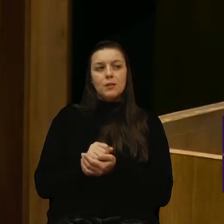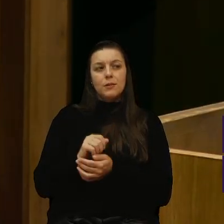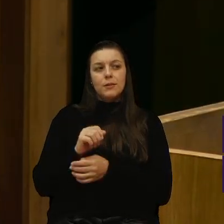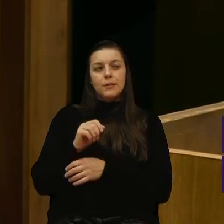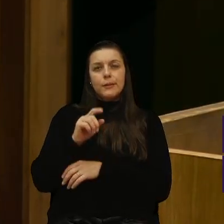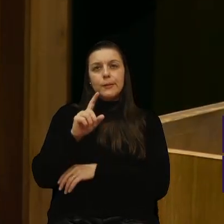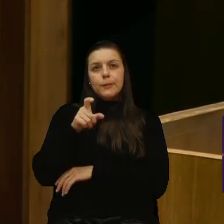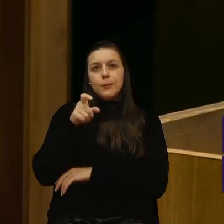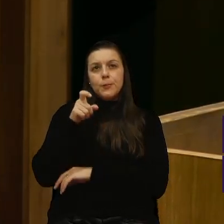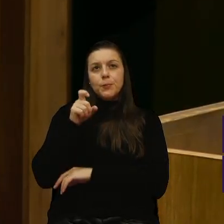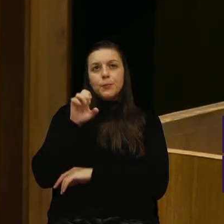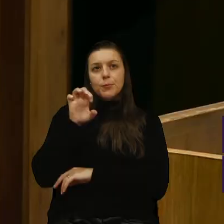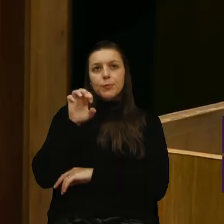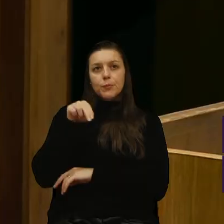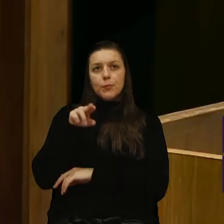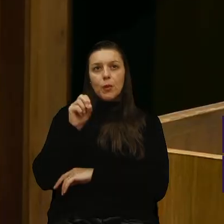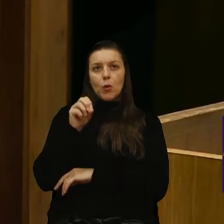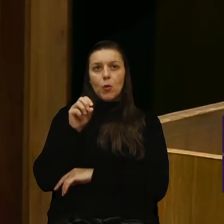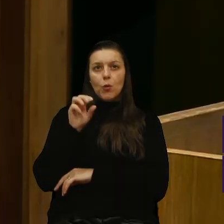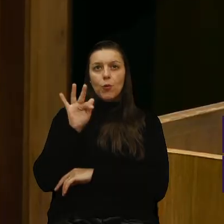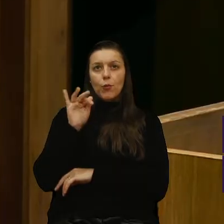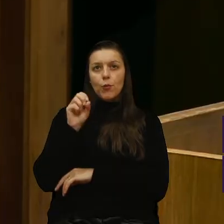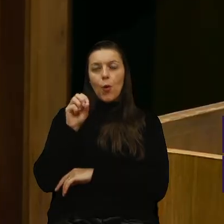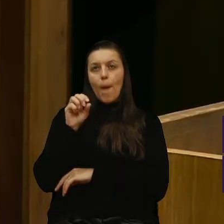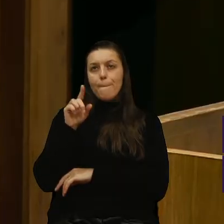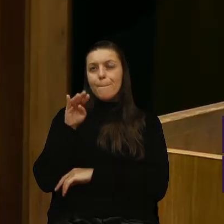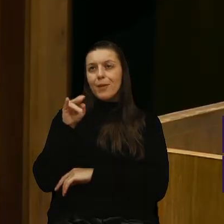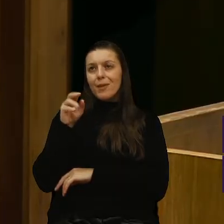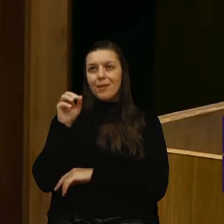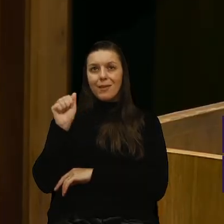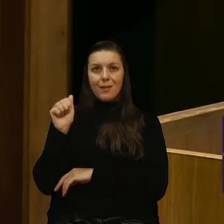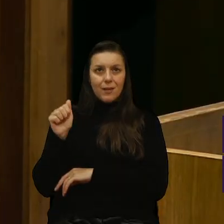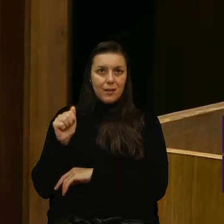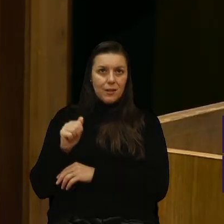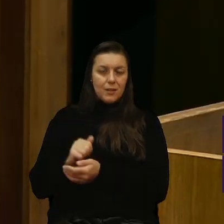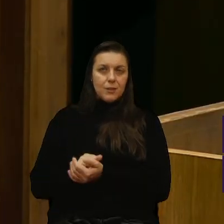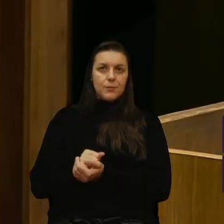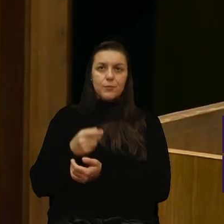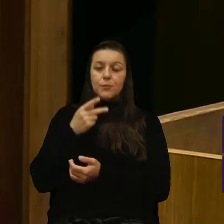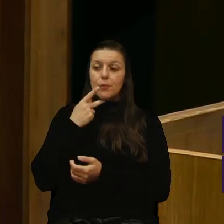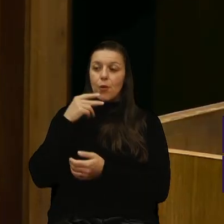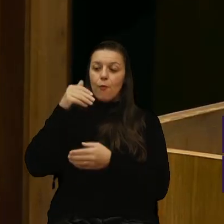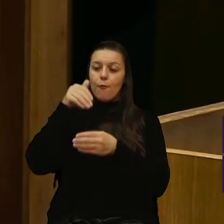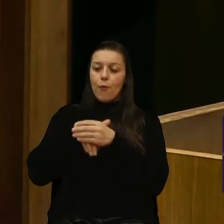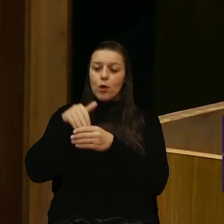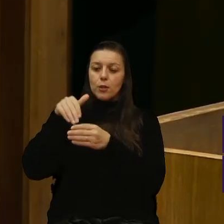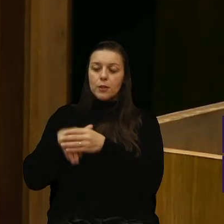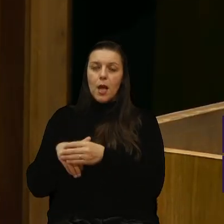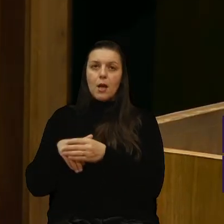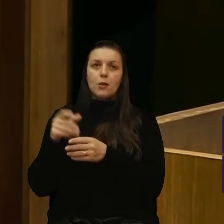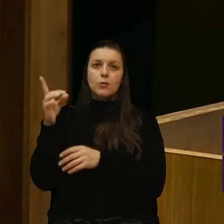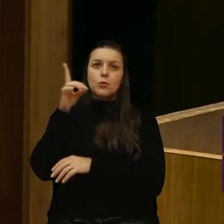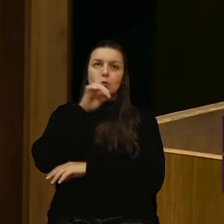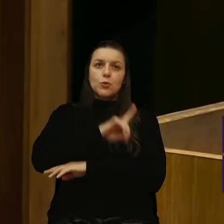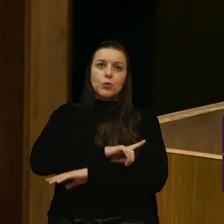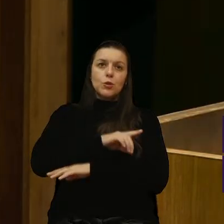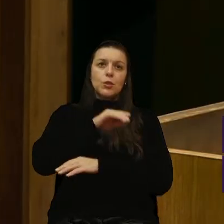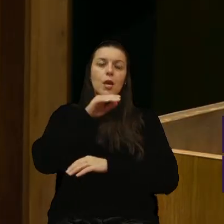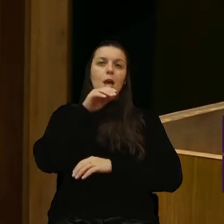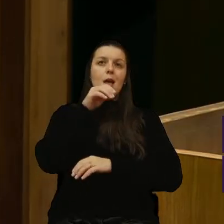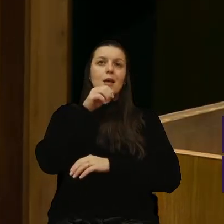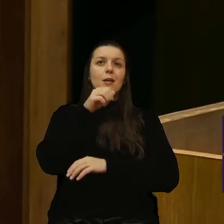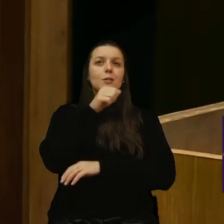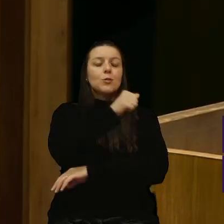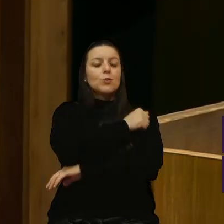precisamos recorrer ao Ministério Público Federal. Mas também tivemos a honra, a vereadora Rose Frigieri, de votar o Dia do Estudante Imigrante